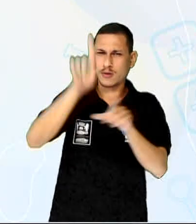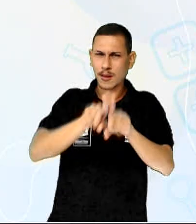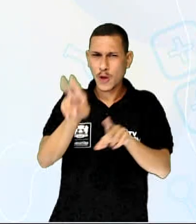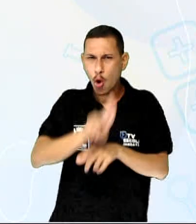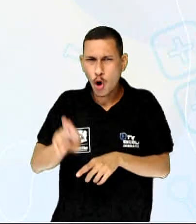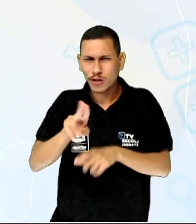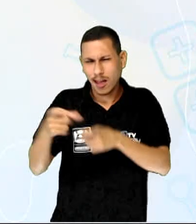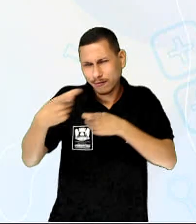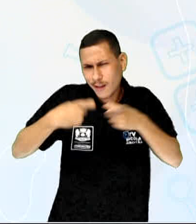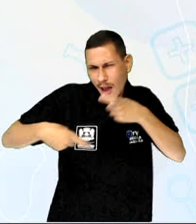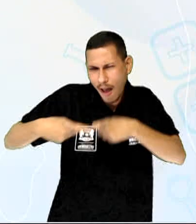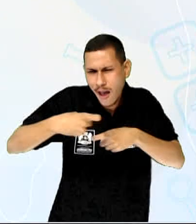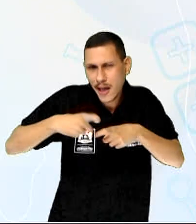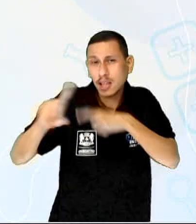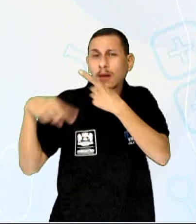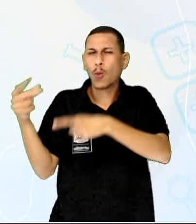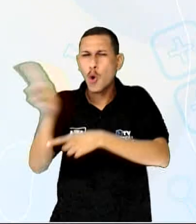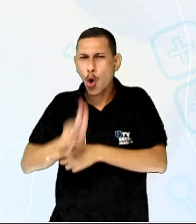para fins